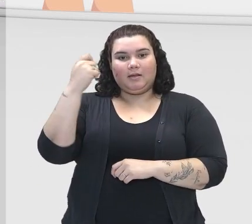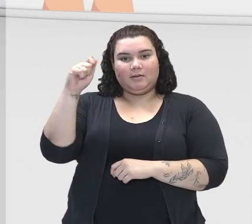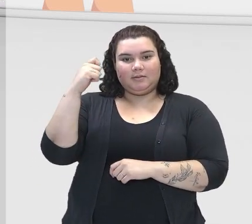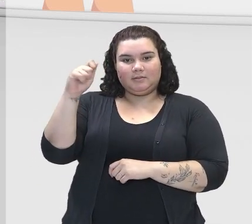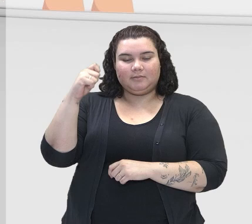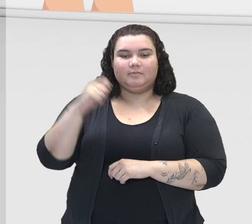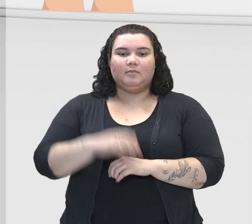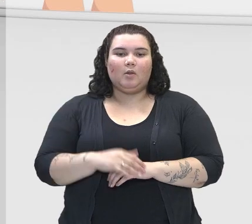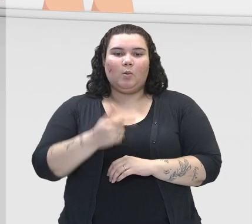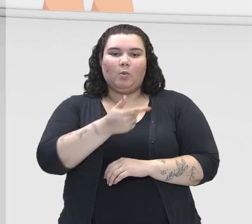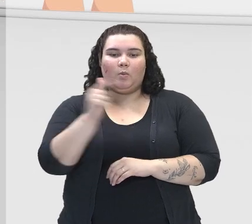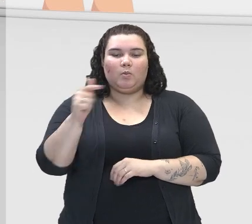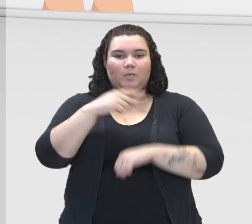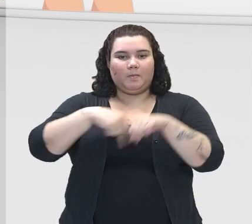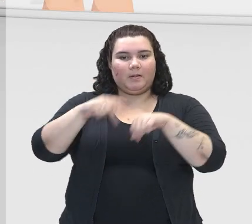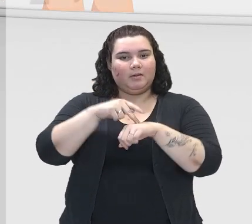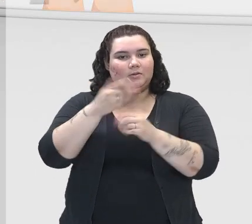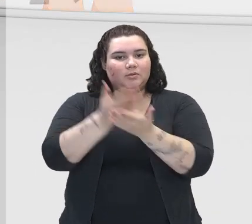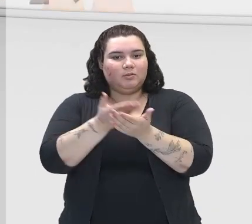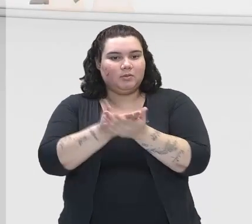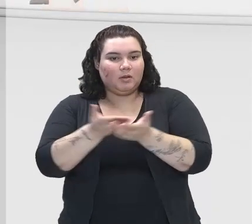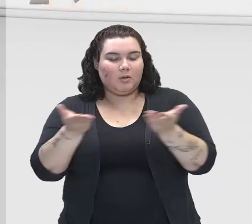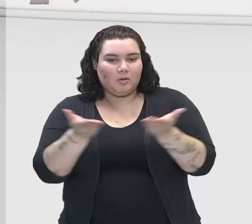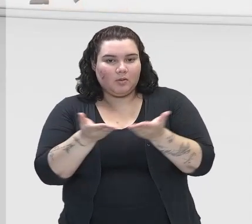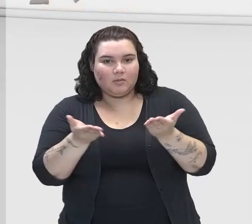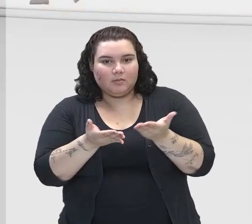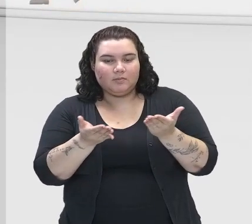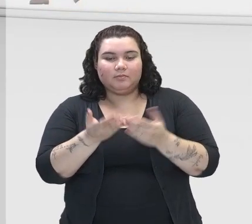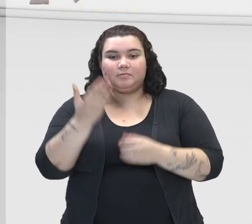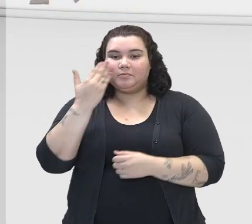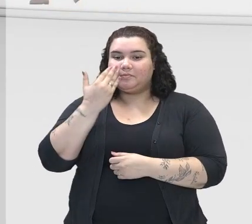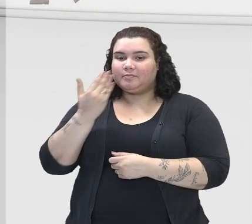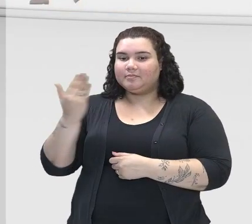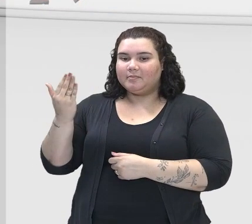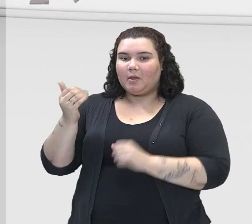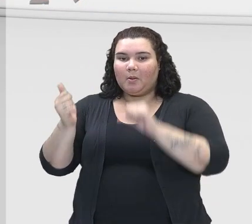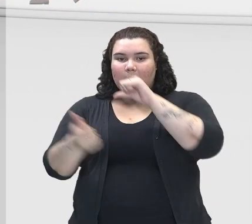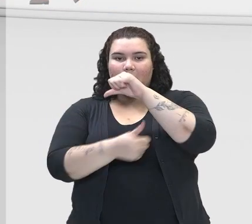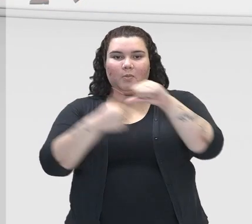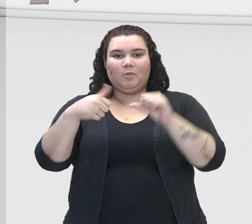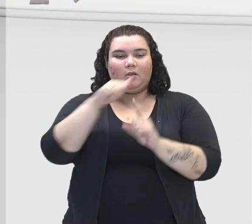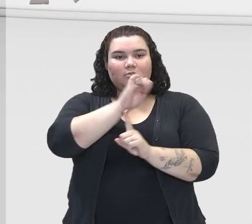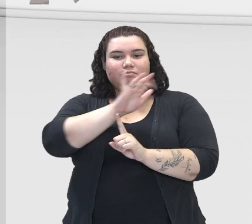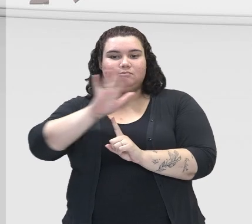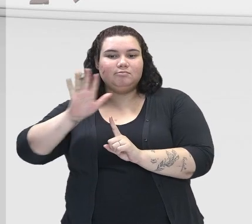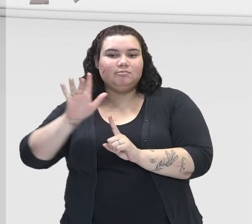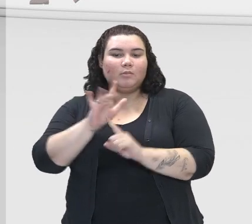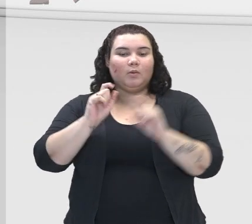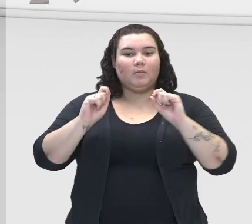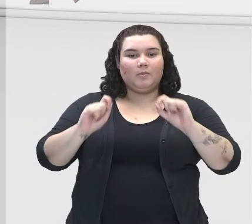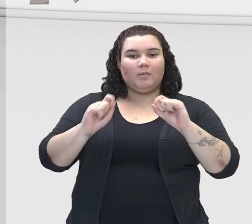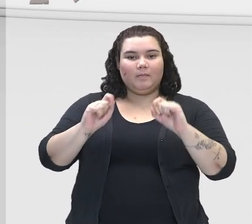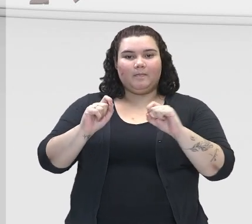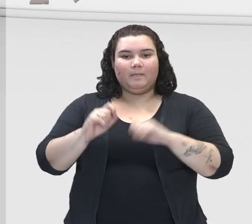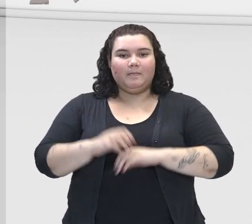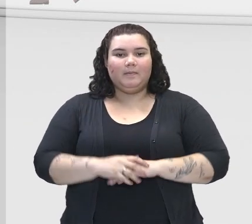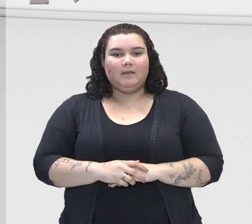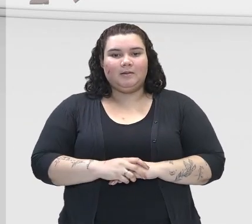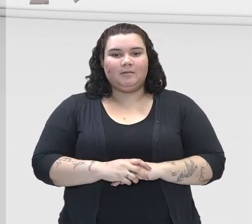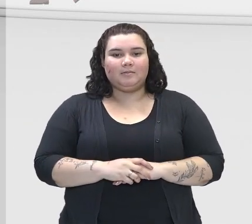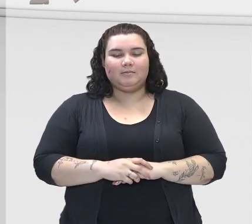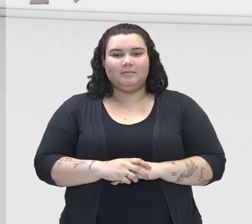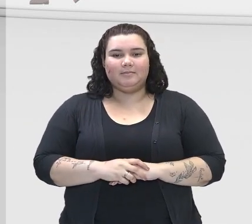o outro país que a gente vai ver a partir de agora, que a gente vai fazer agora a mudança agora com a mágica da edição, que é aos nossos hermanos